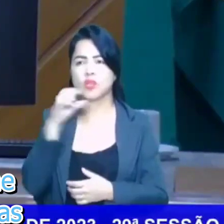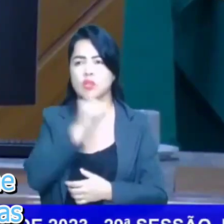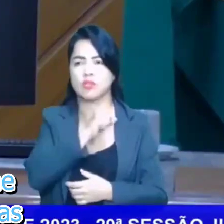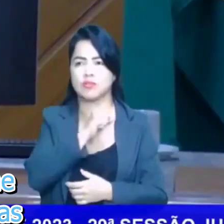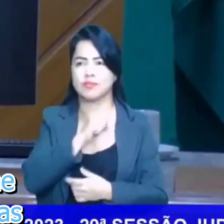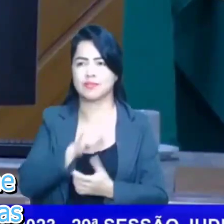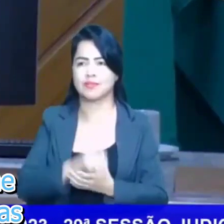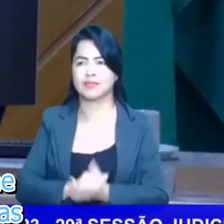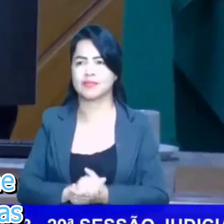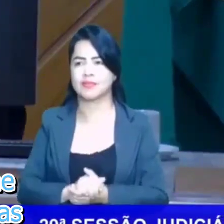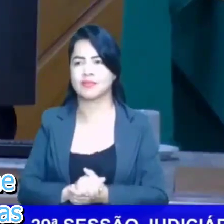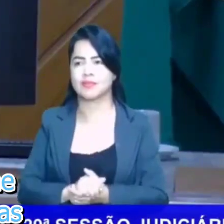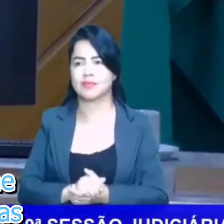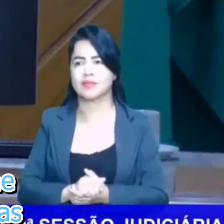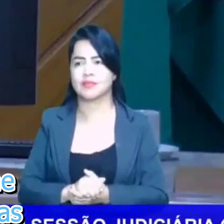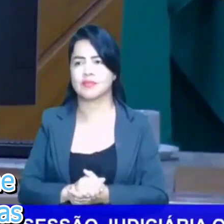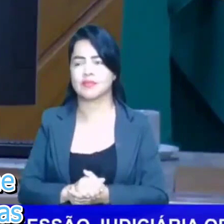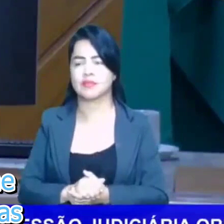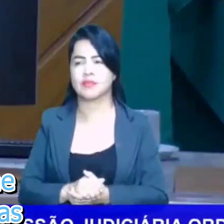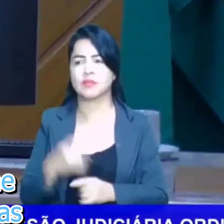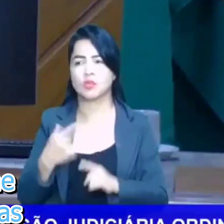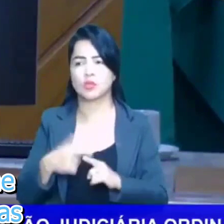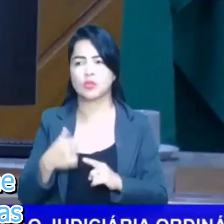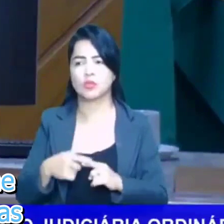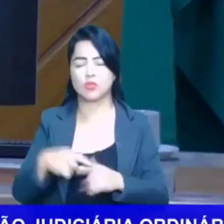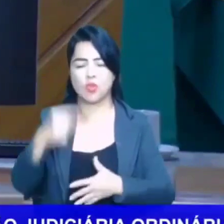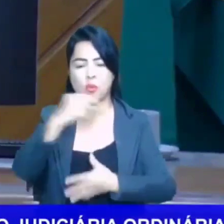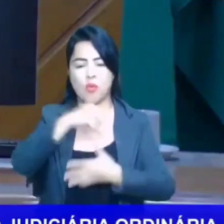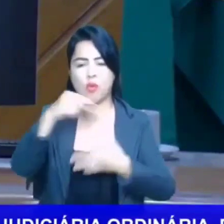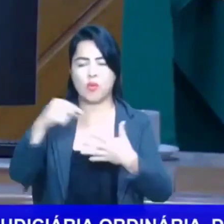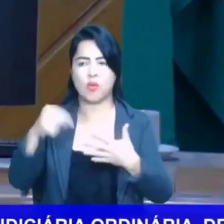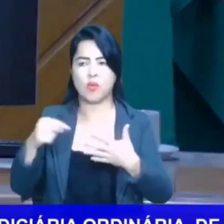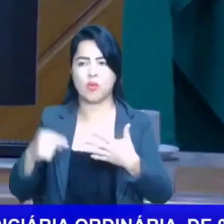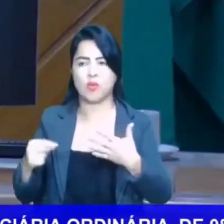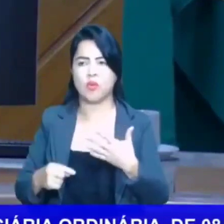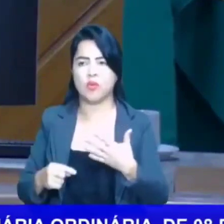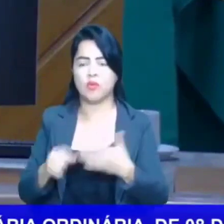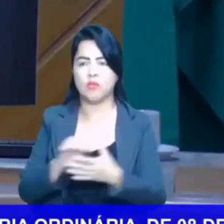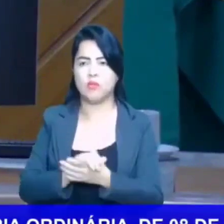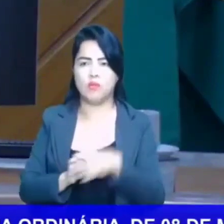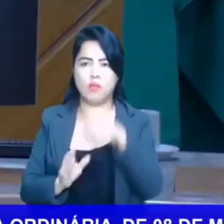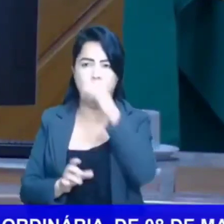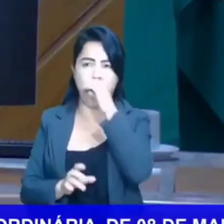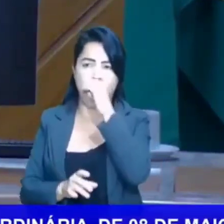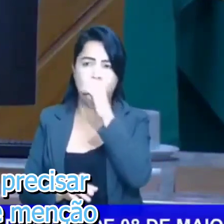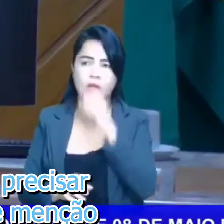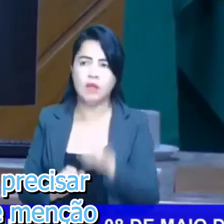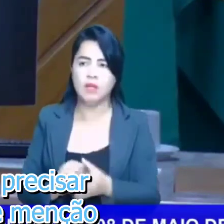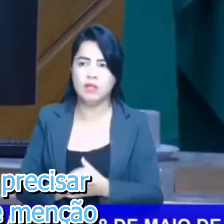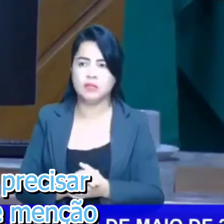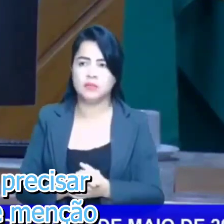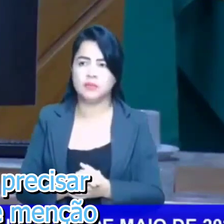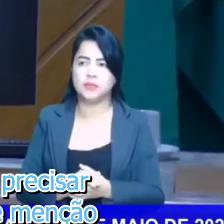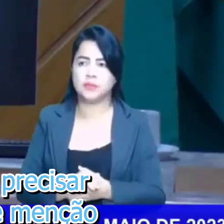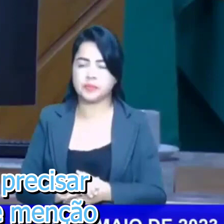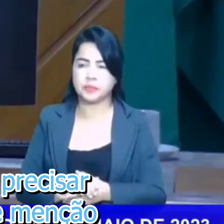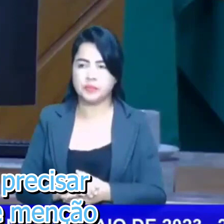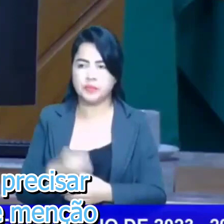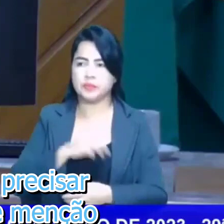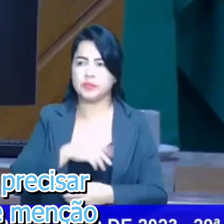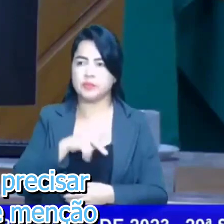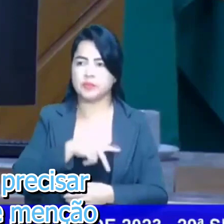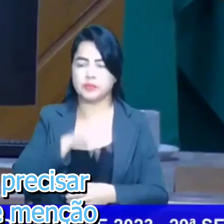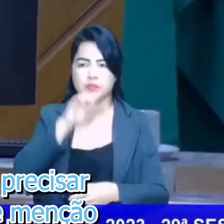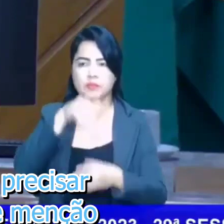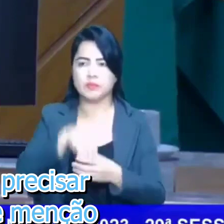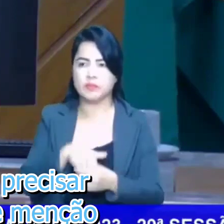armação escura, é um homem de pele clara, barba escura curta e cabelo castanho. Eu não vou precisar, o Ministério Público